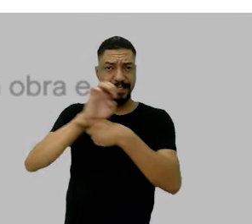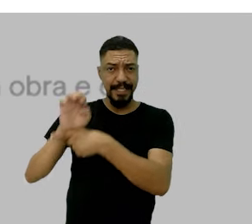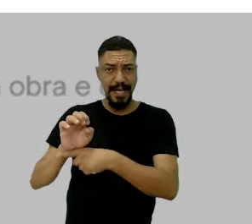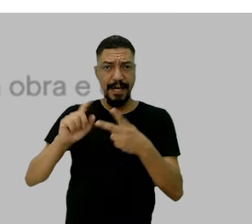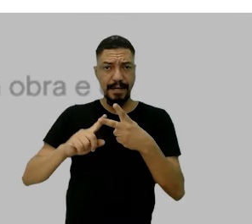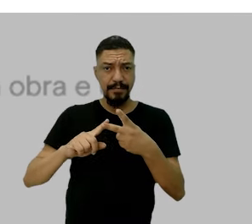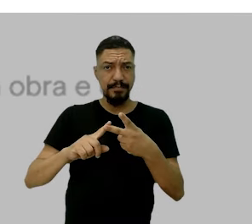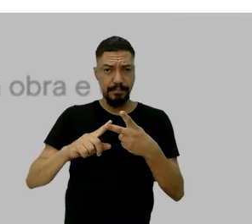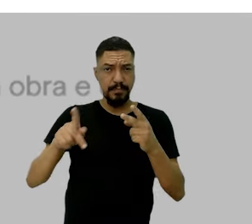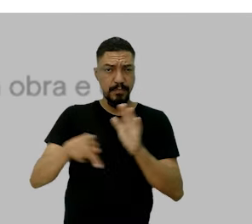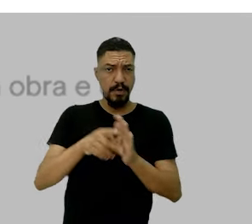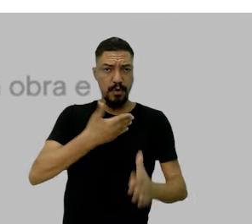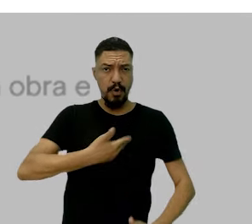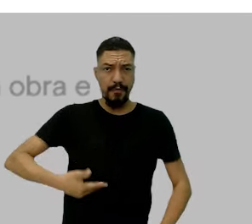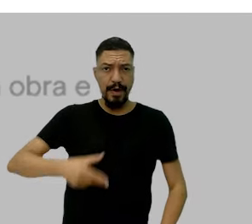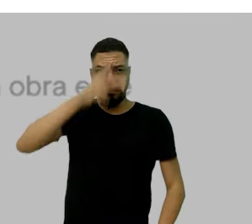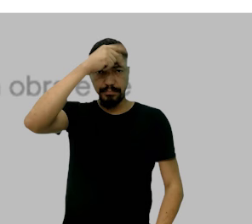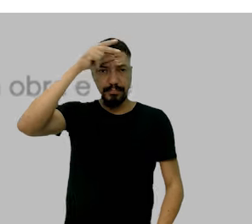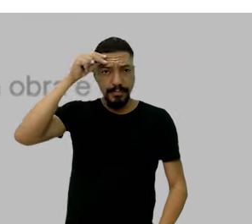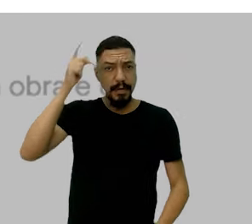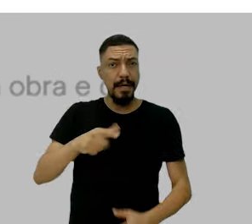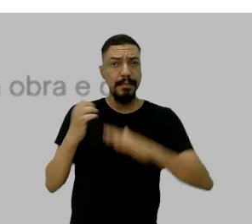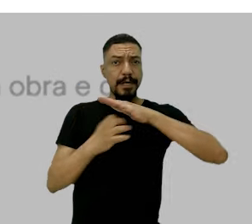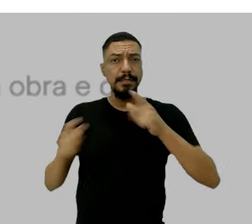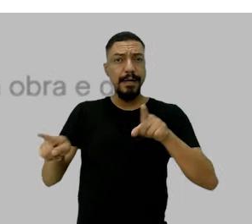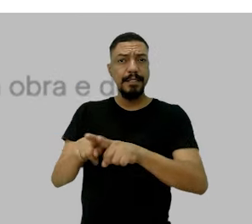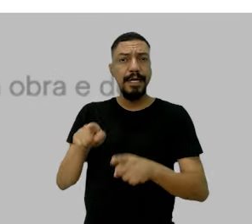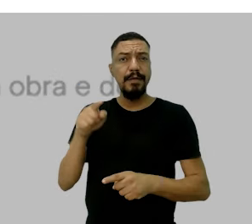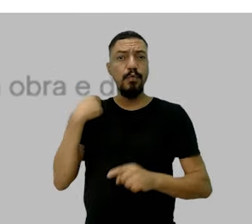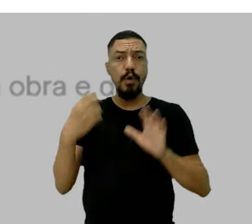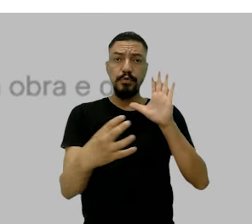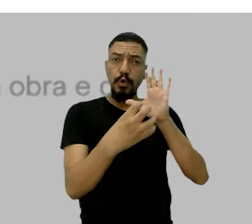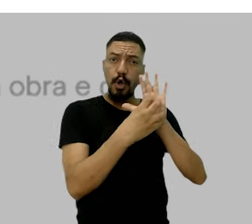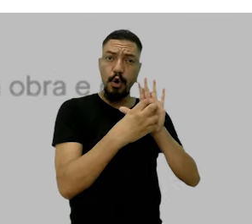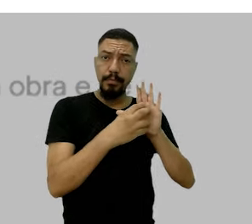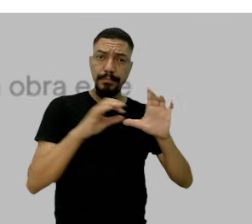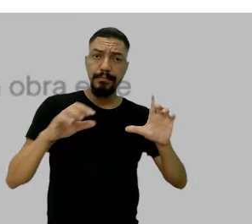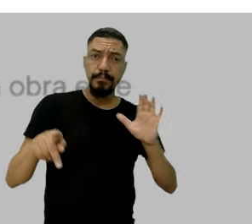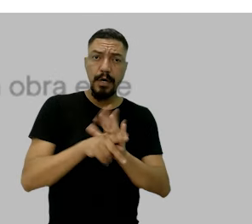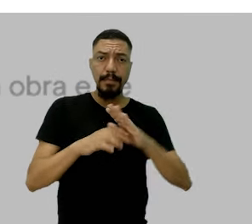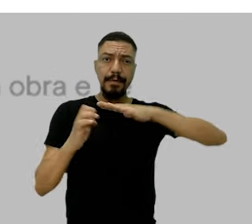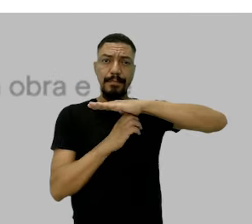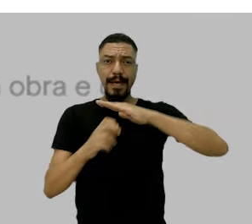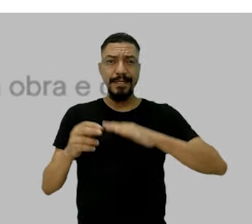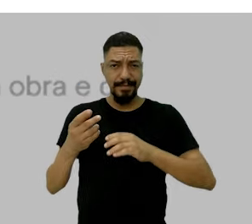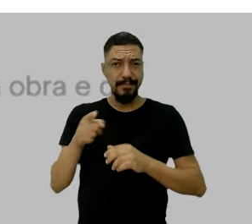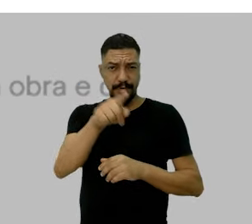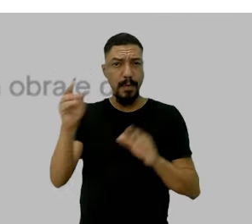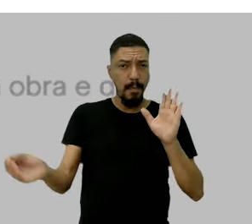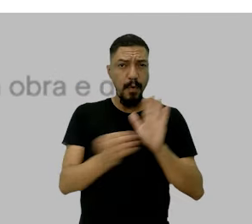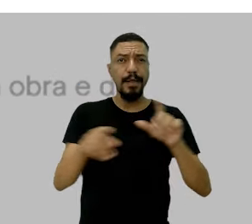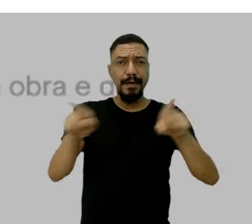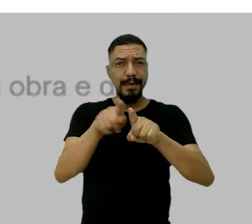né, da federação, a gente tem também os parceiros. O próprio nosso logo da produtora, né, que vocês devem sim colocar o logo de vocês